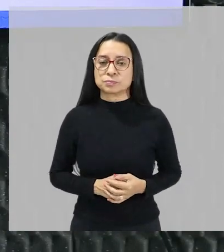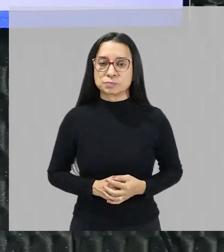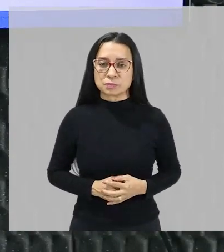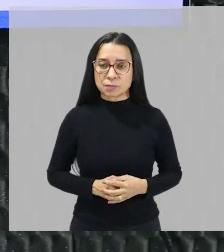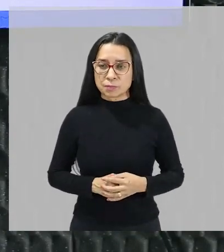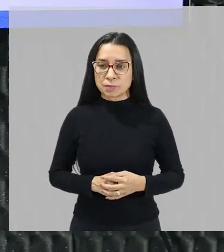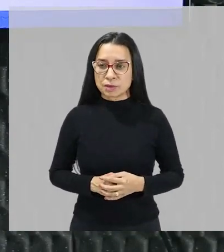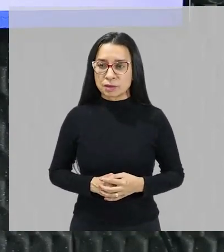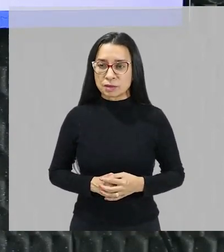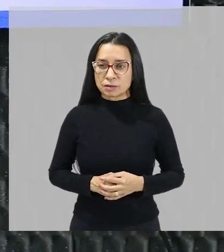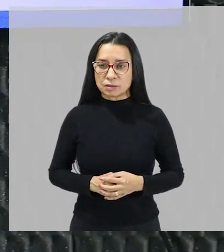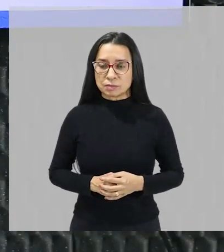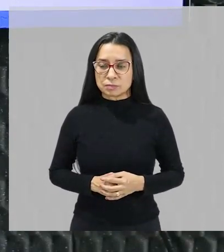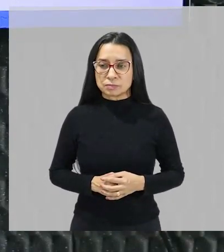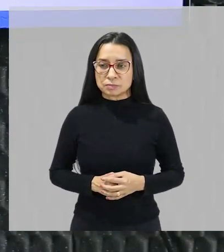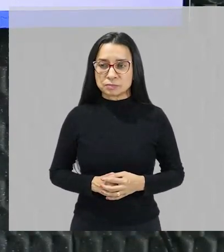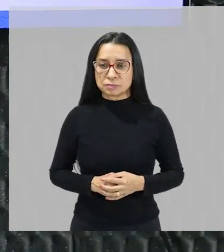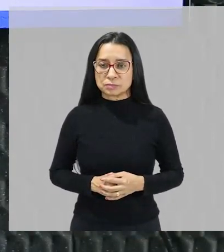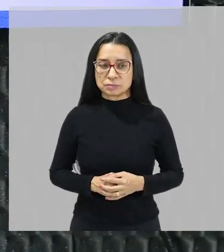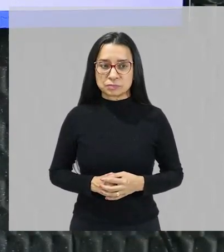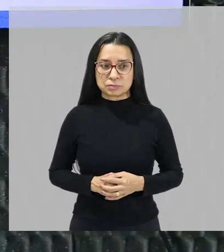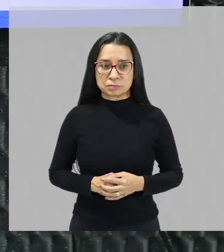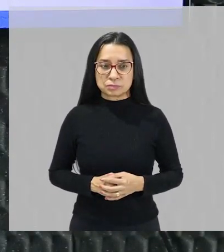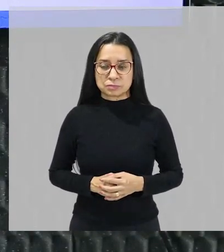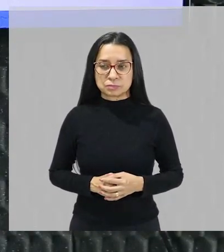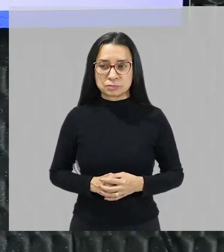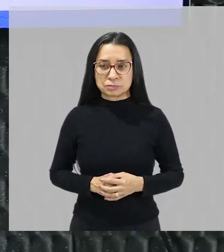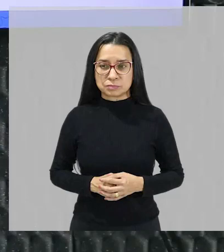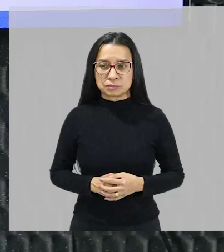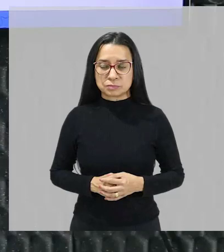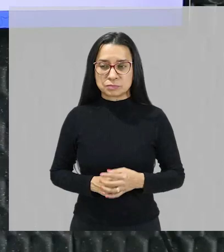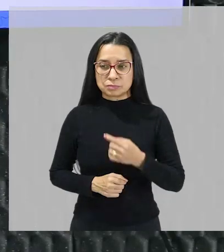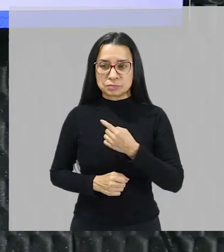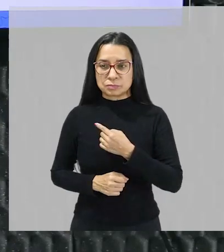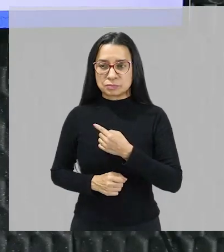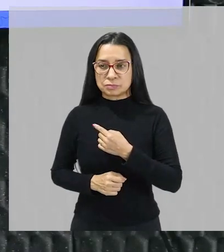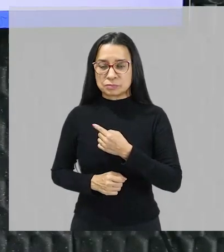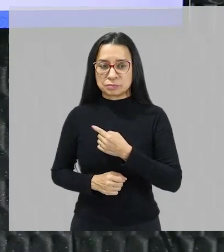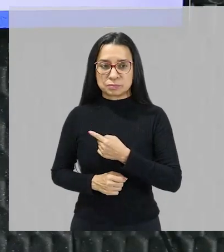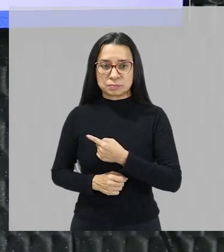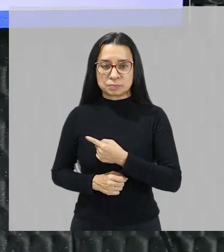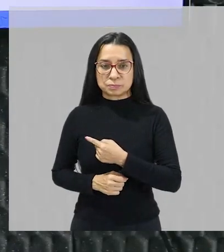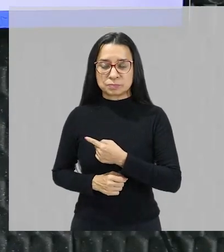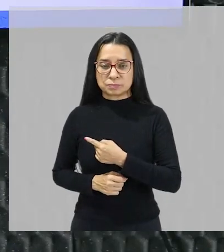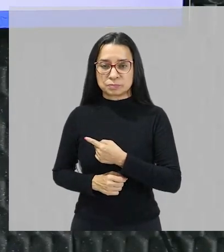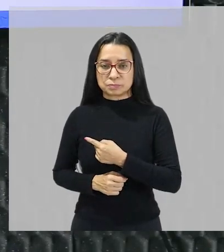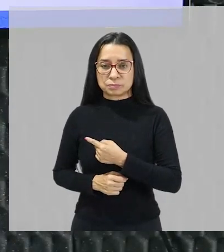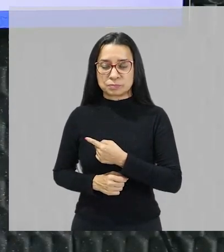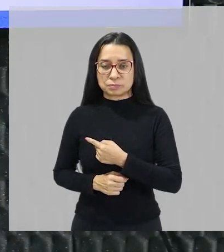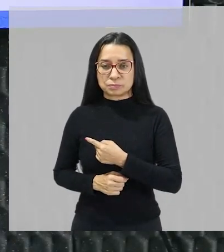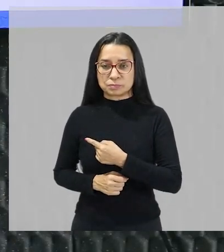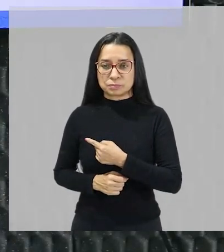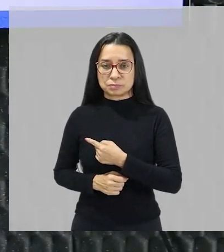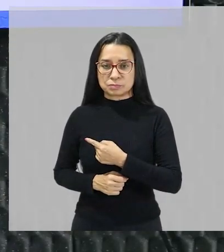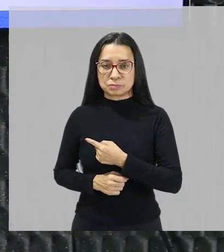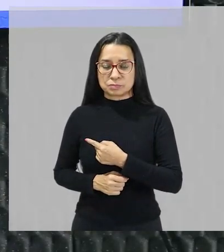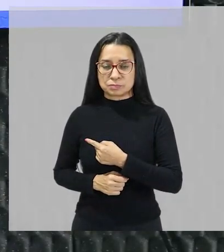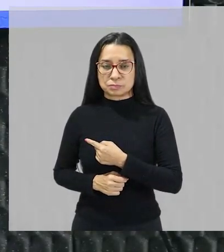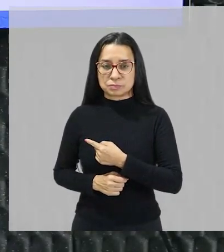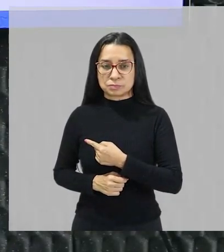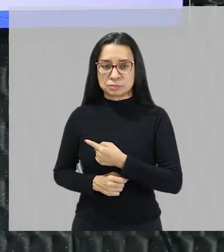contador de histórias parecido com o personagem Chicó, do Alto da Compadecida, né? Grande obra de Ariano